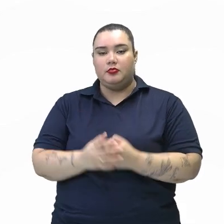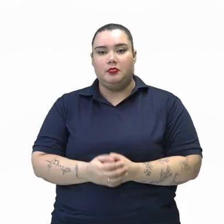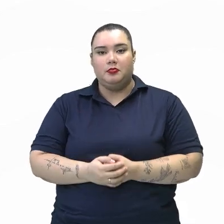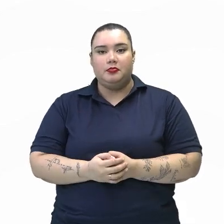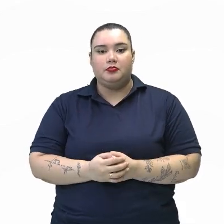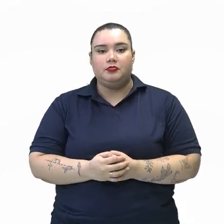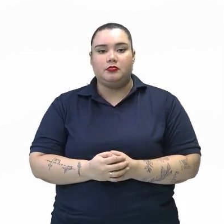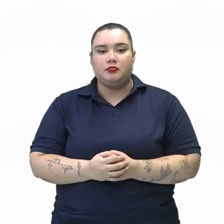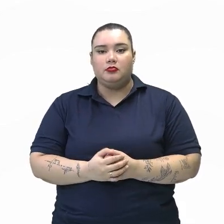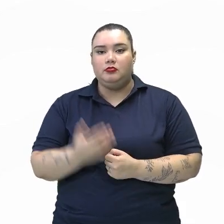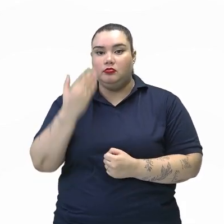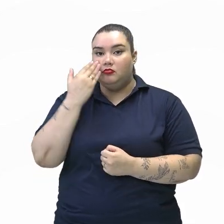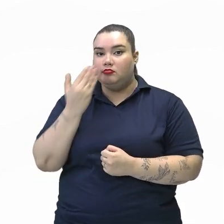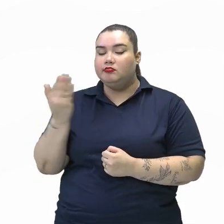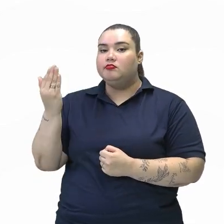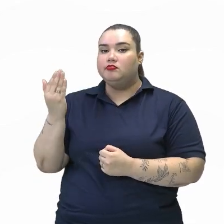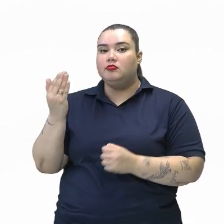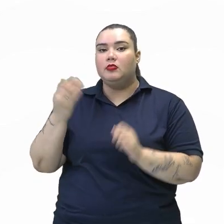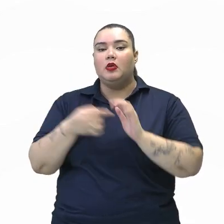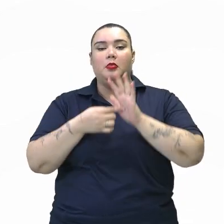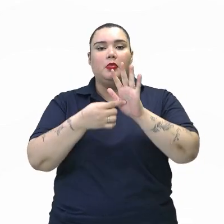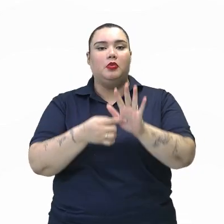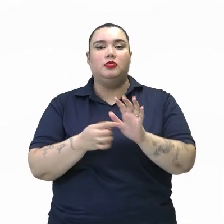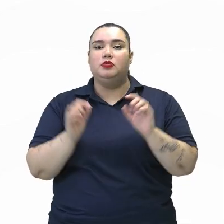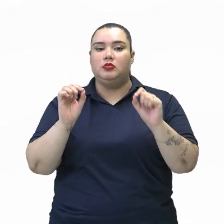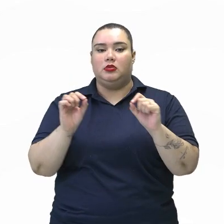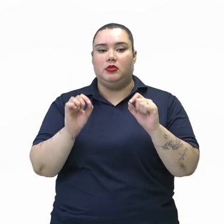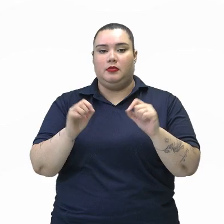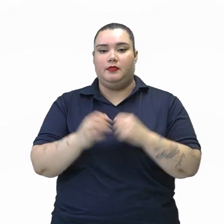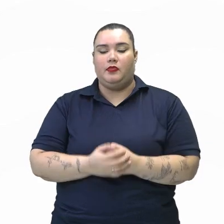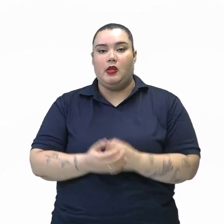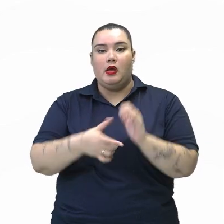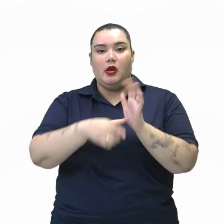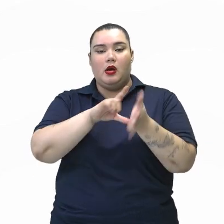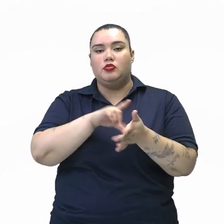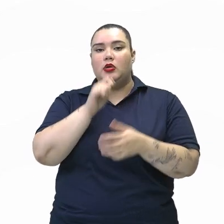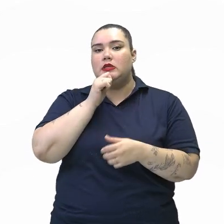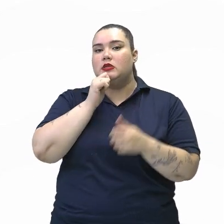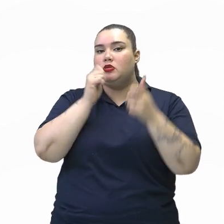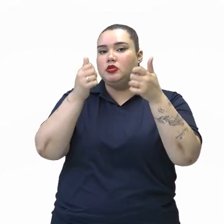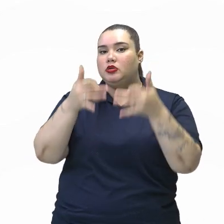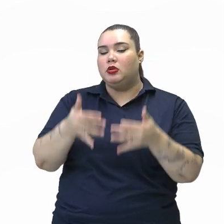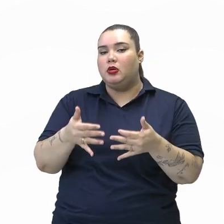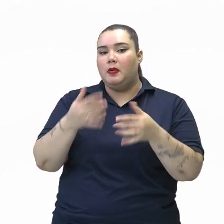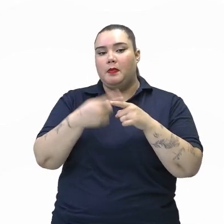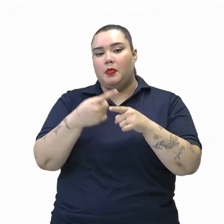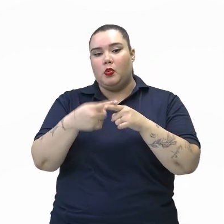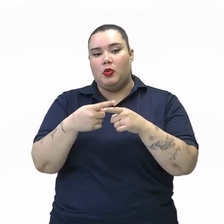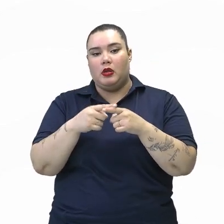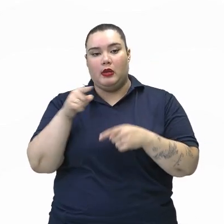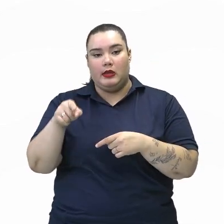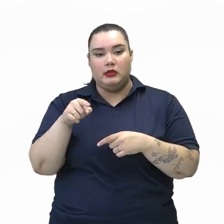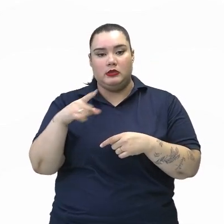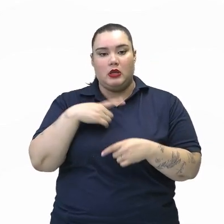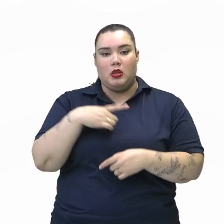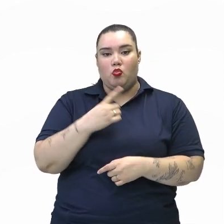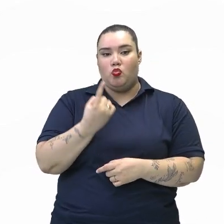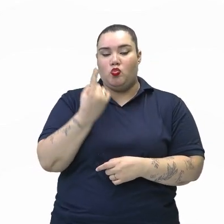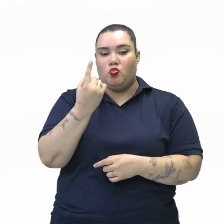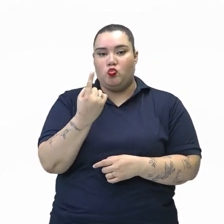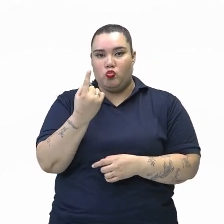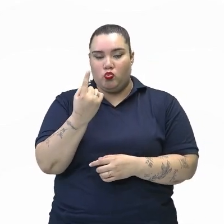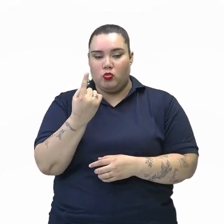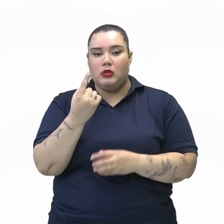colônias. E, nesse caso, né, eu não havia falado antes sobre essa característica, indivíduos unicelulares, eles